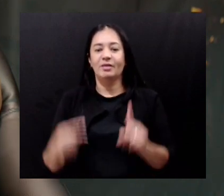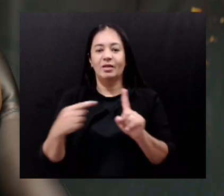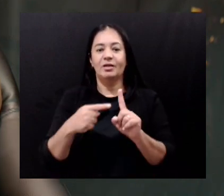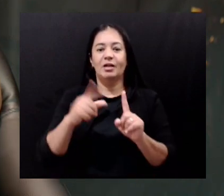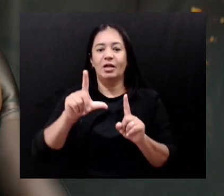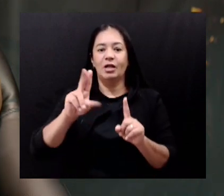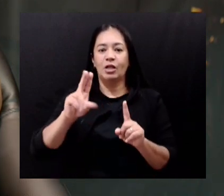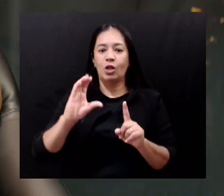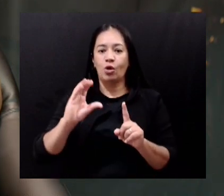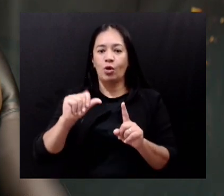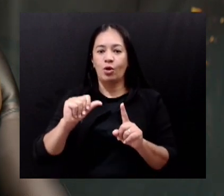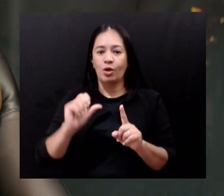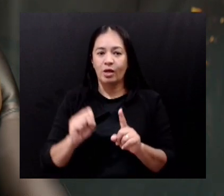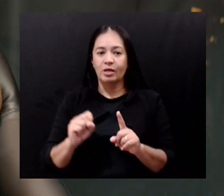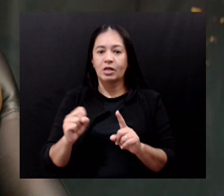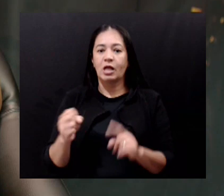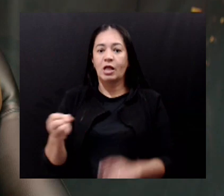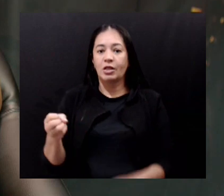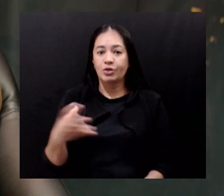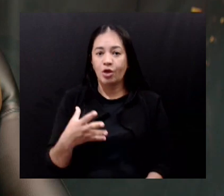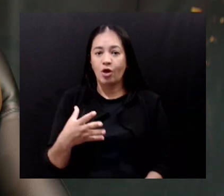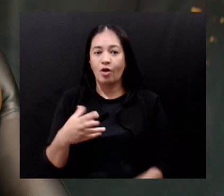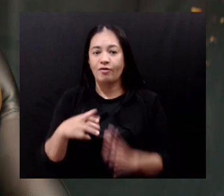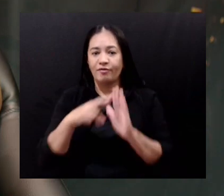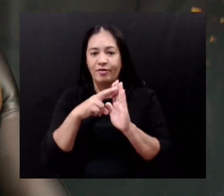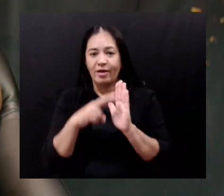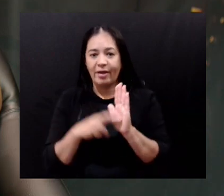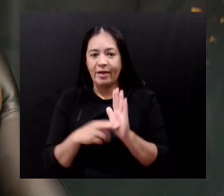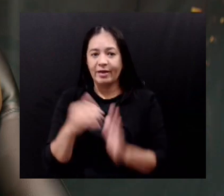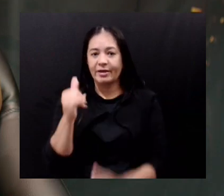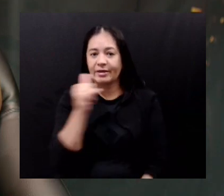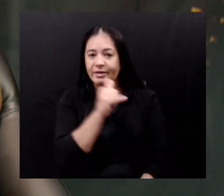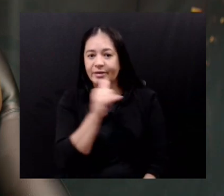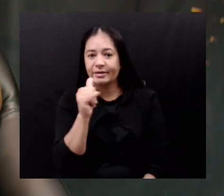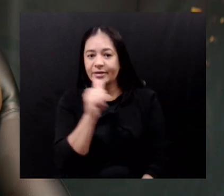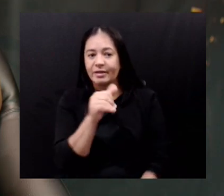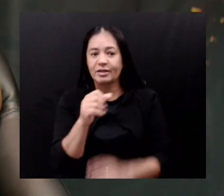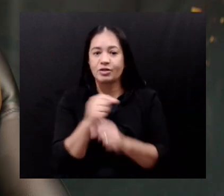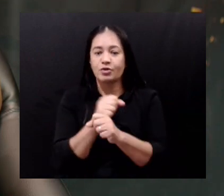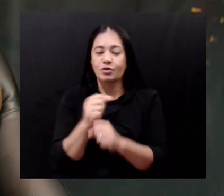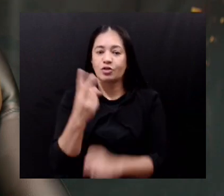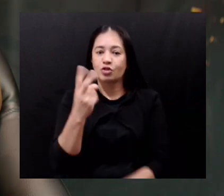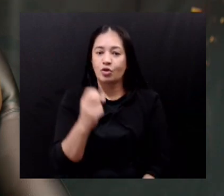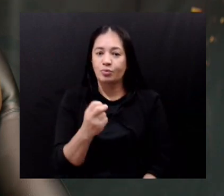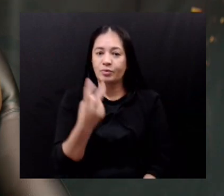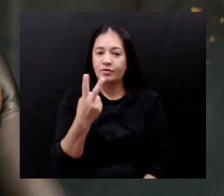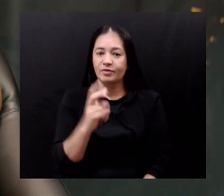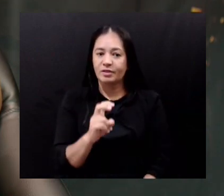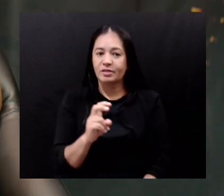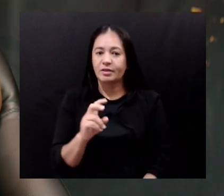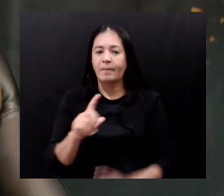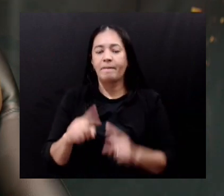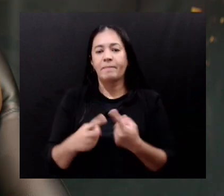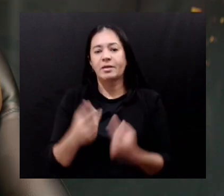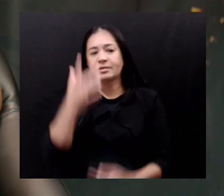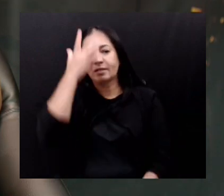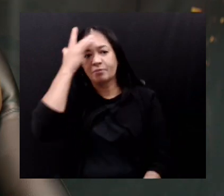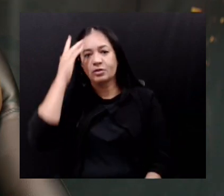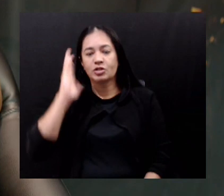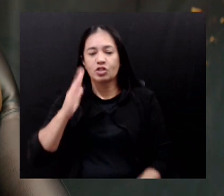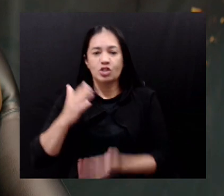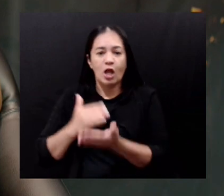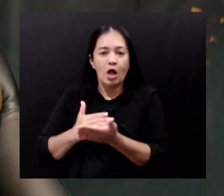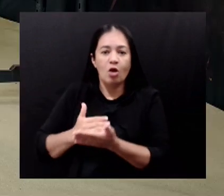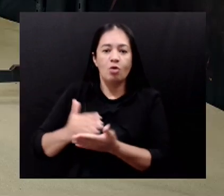regras italianas de 2025, quem já iniciou o processo de cidadania será afetado pelas mudanças? É